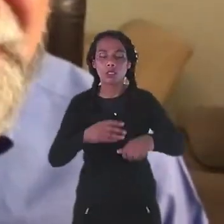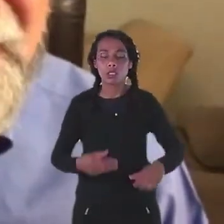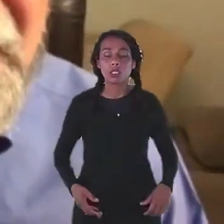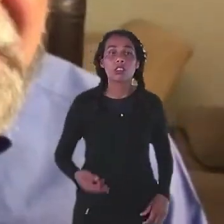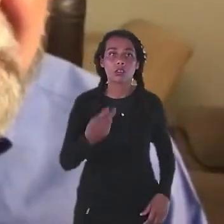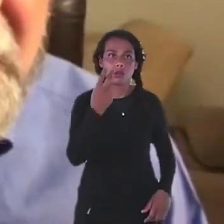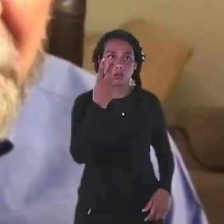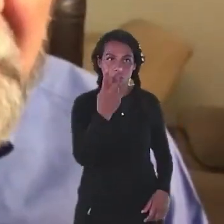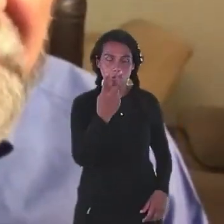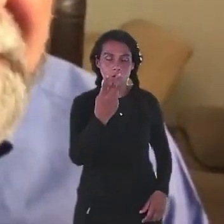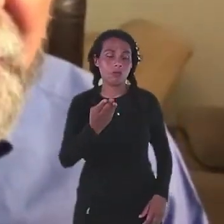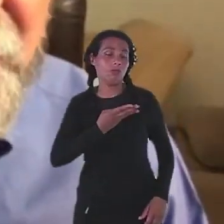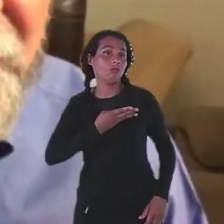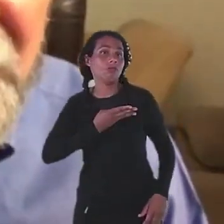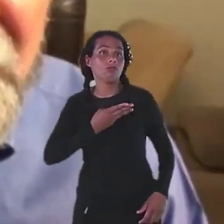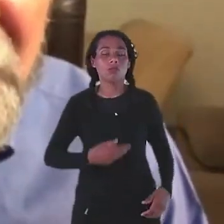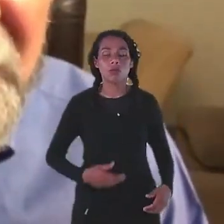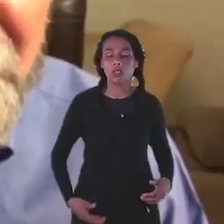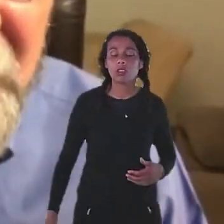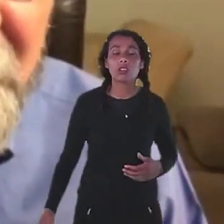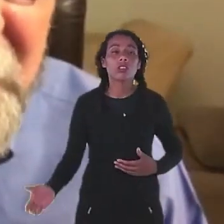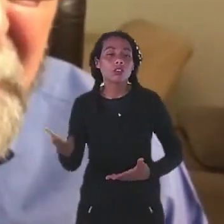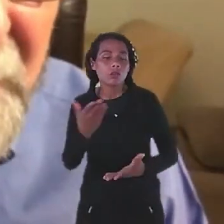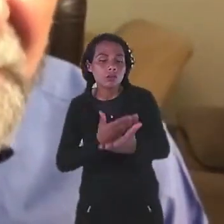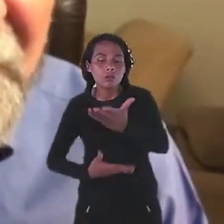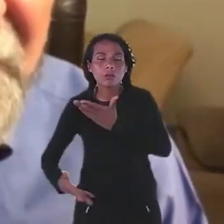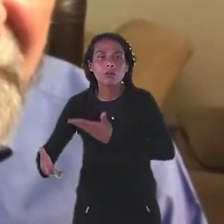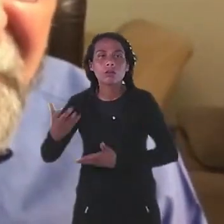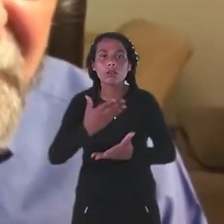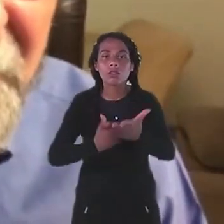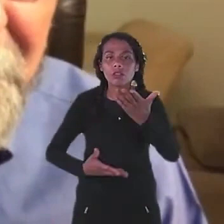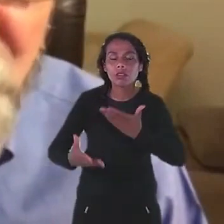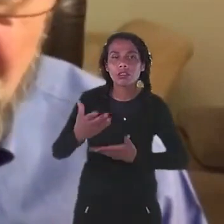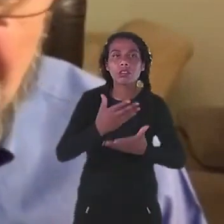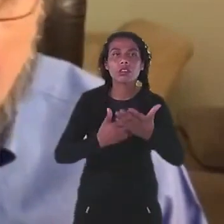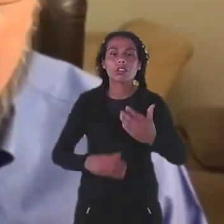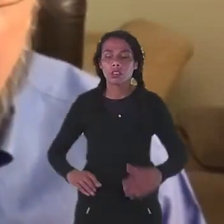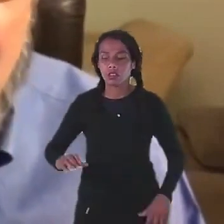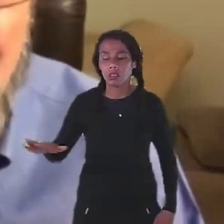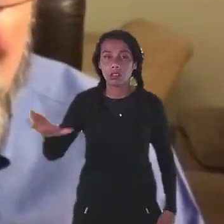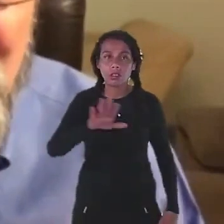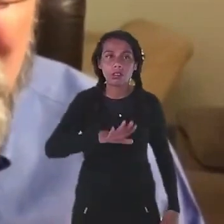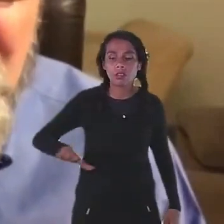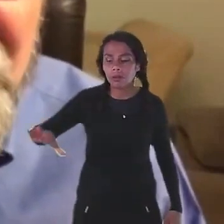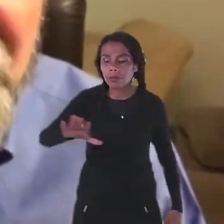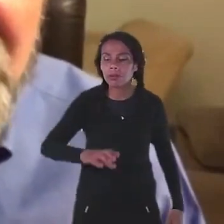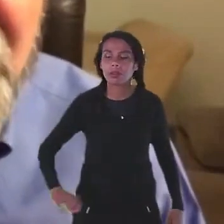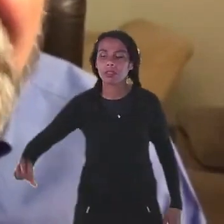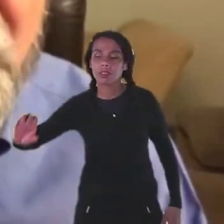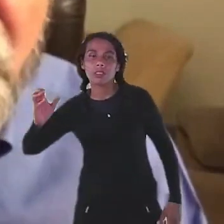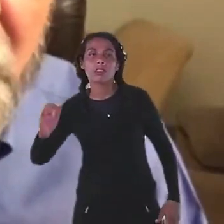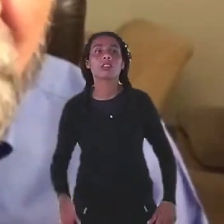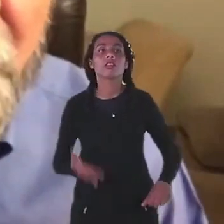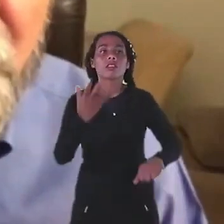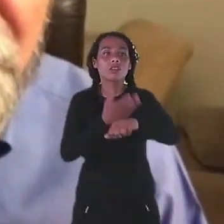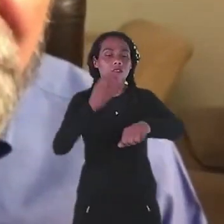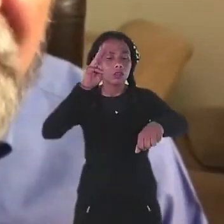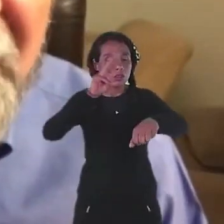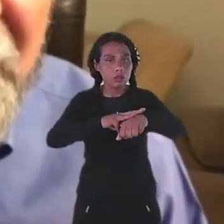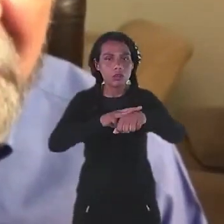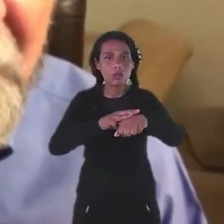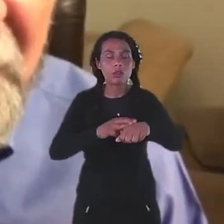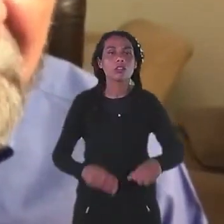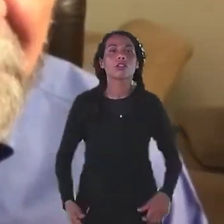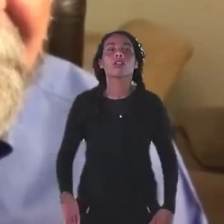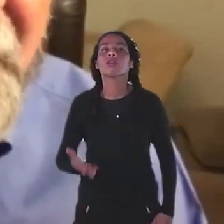desfrutava ou compartilhava da mesma visão que eu tenho da matemática e da ciência, né? O que é difícil hoje em dia, porque, como o